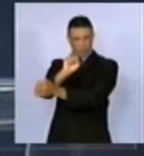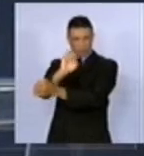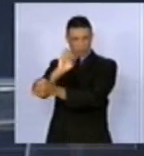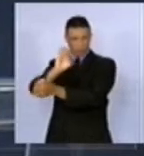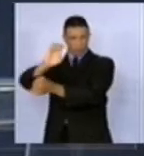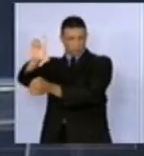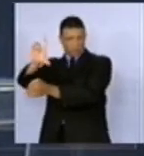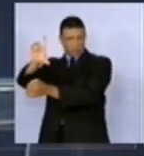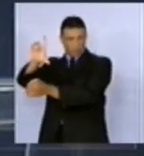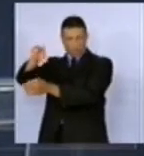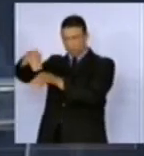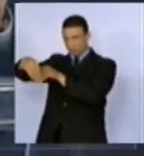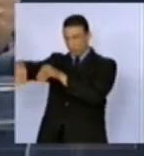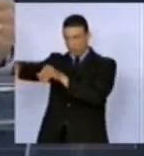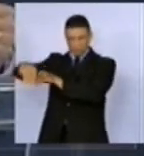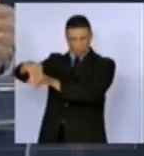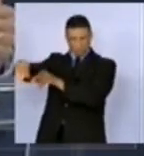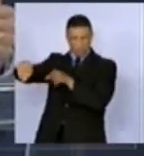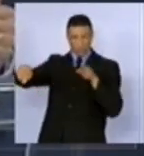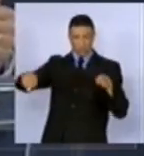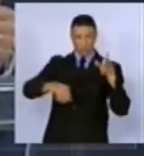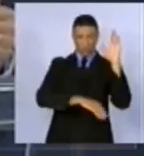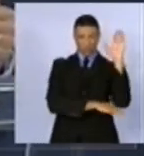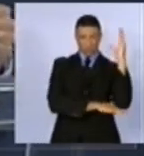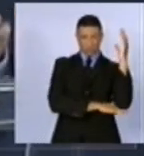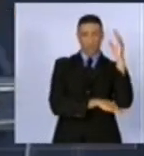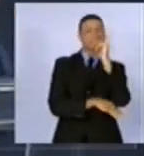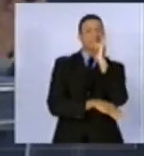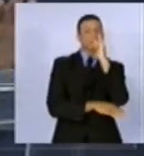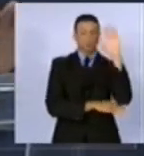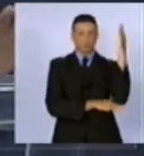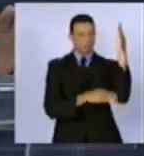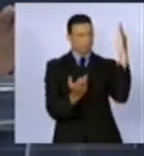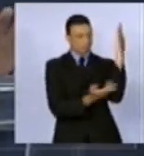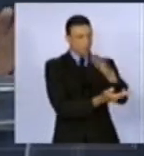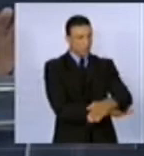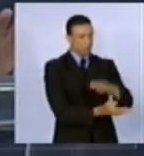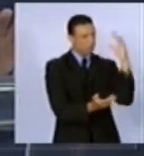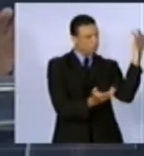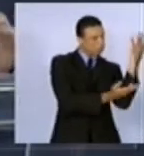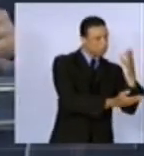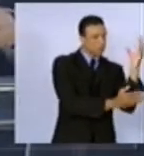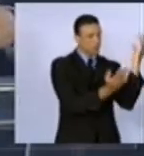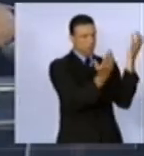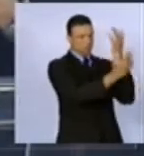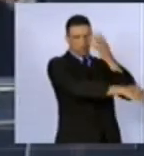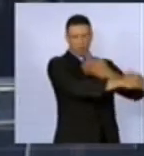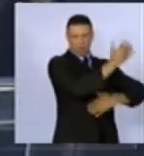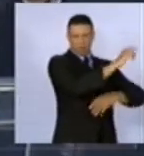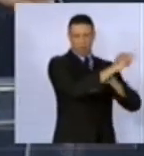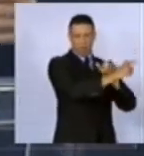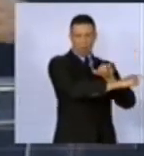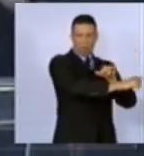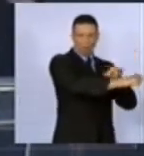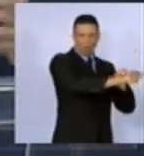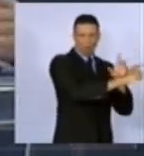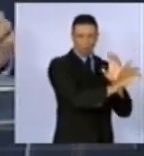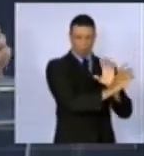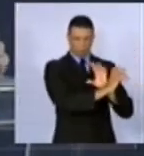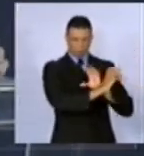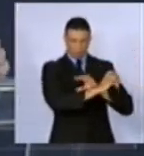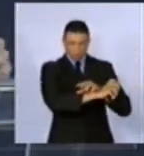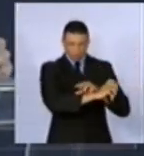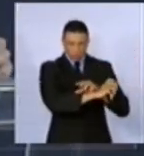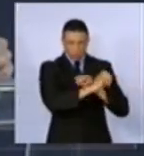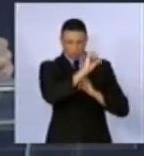Terra fundamental nessa questão então se a Kant vai causando desmatamento essa vantagem já eliminada então um dos grandes